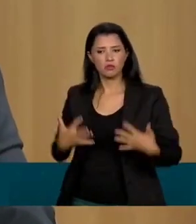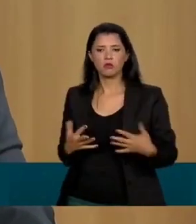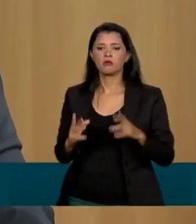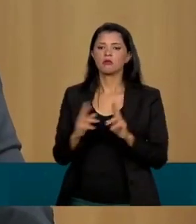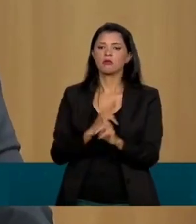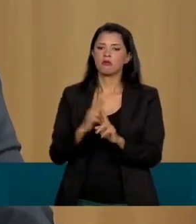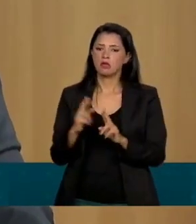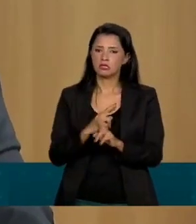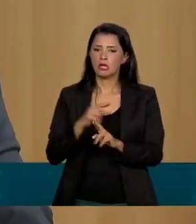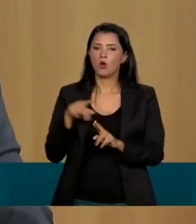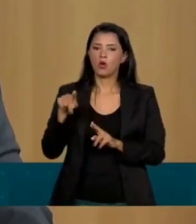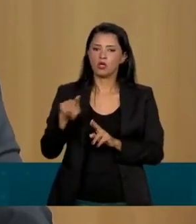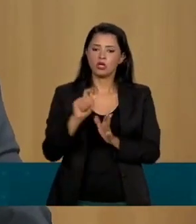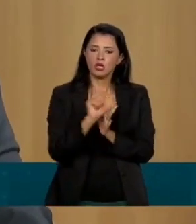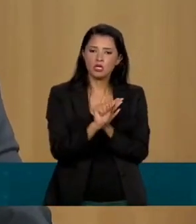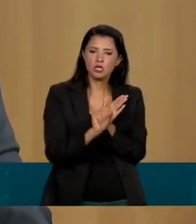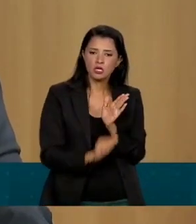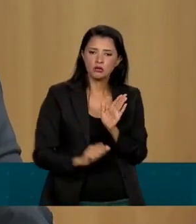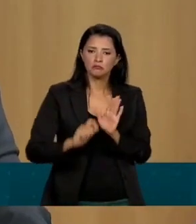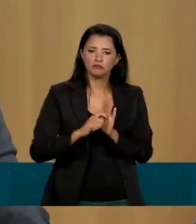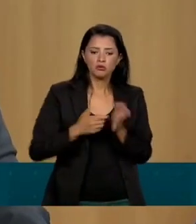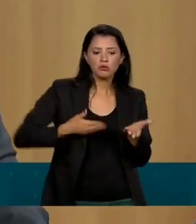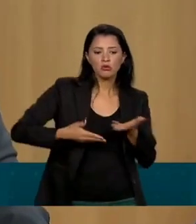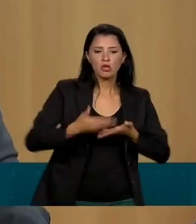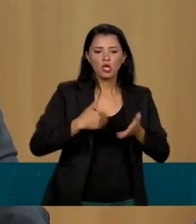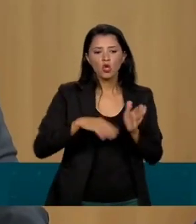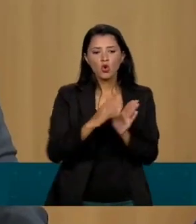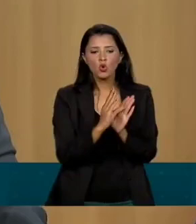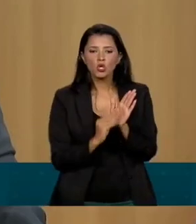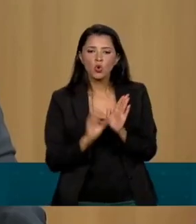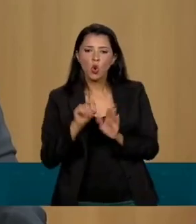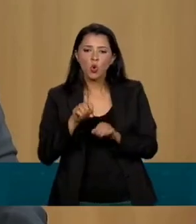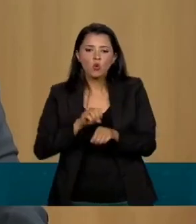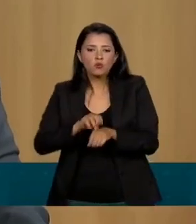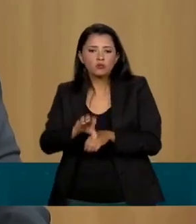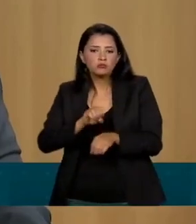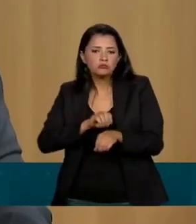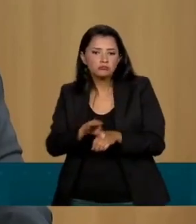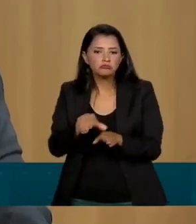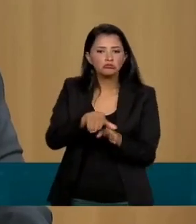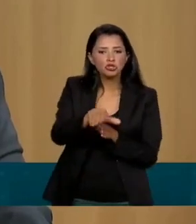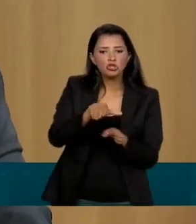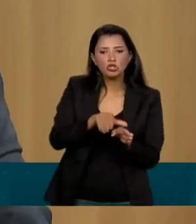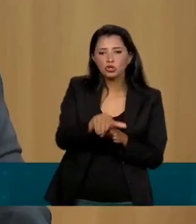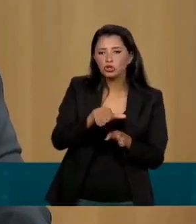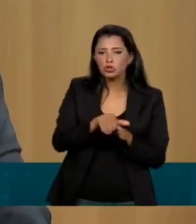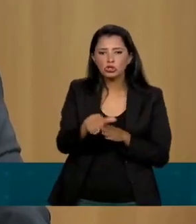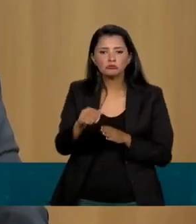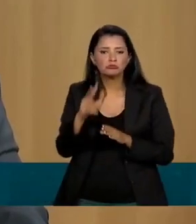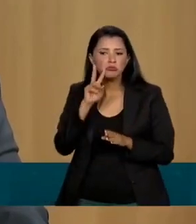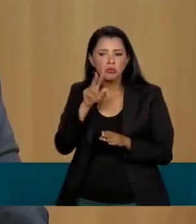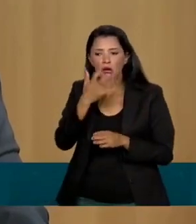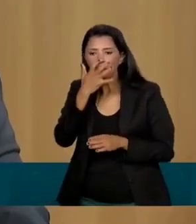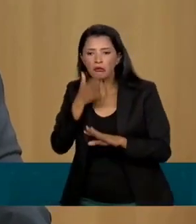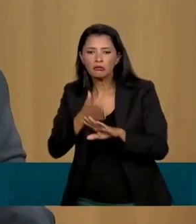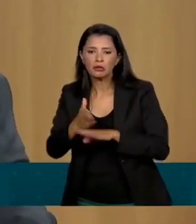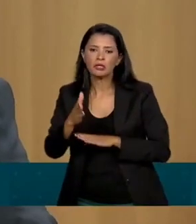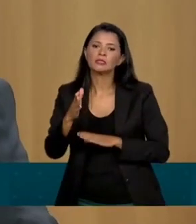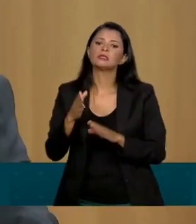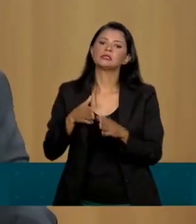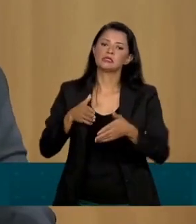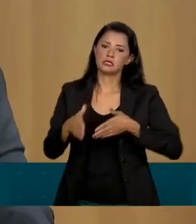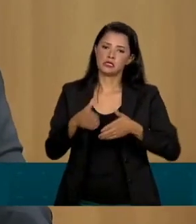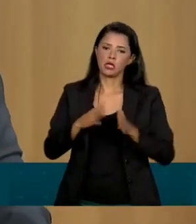a esse mecanismo de moderação de conteúdo ou de recomendação de conteúdo. E nós vamos,